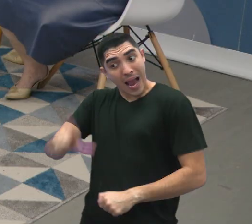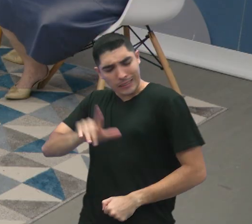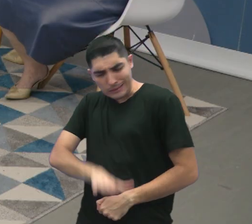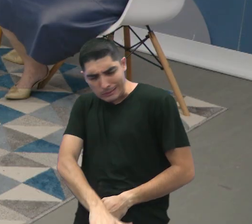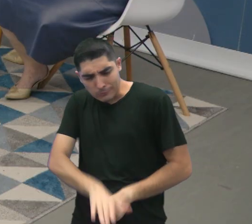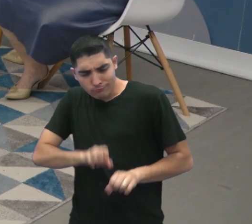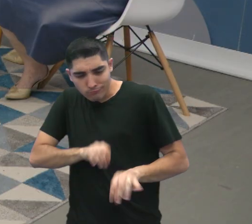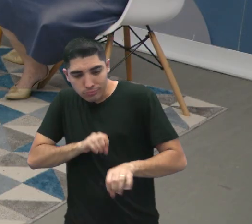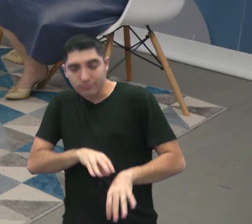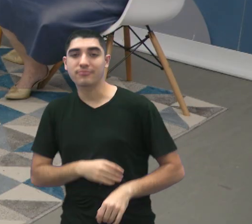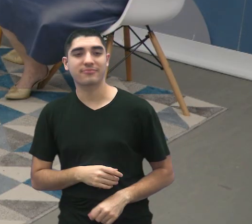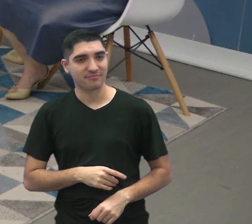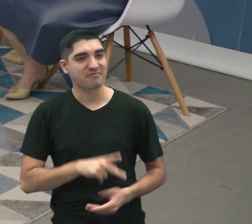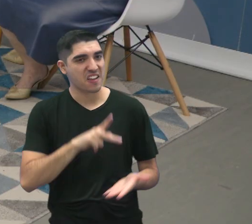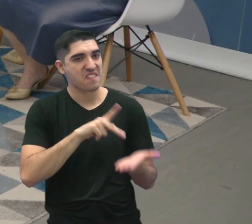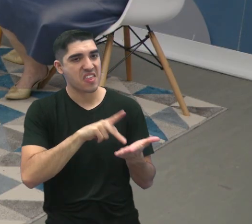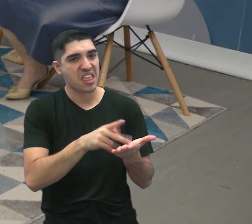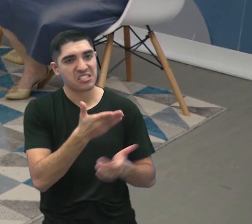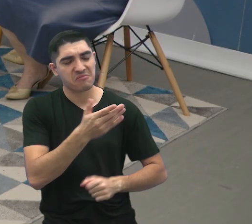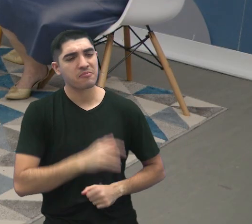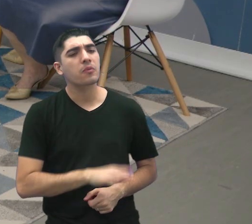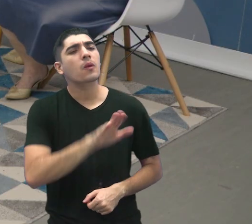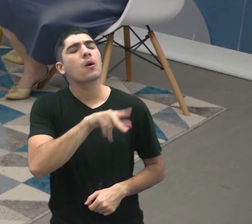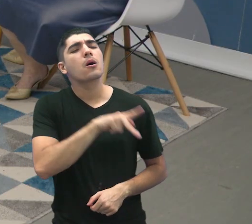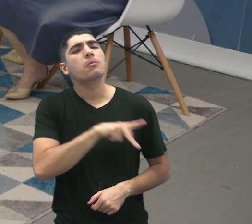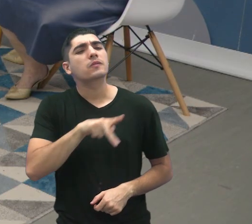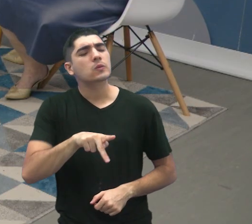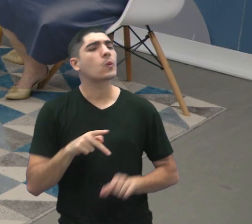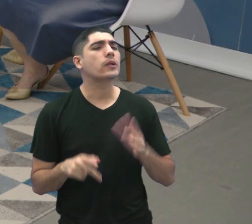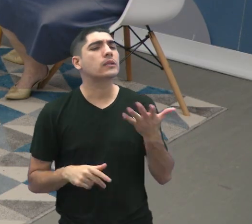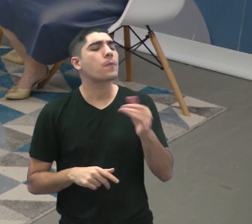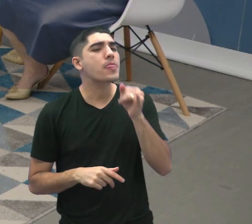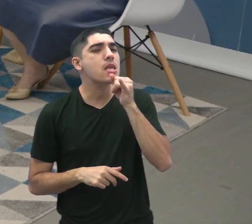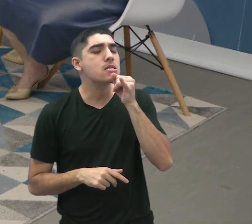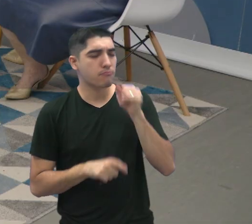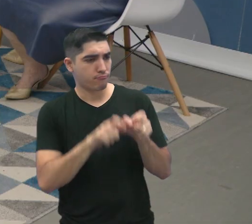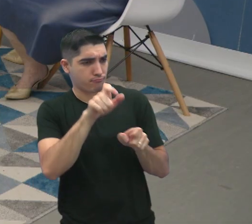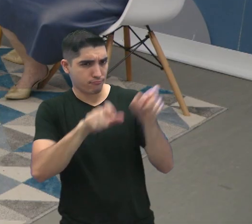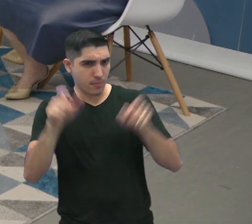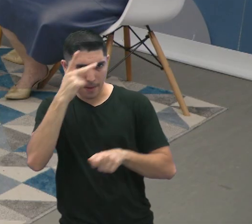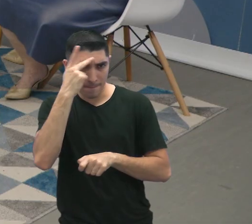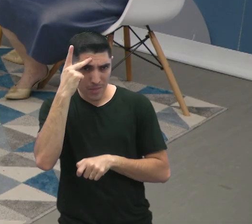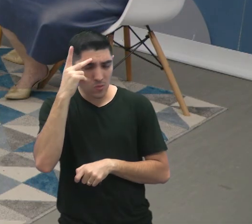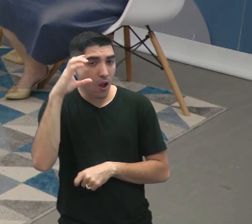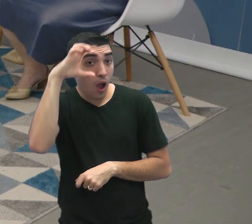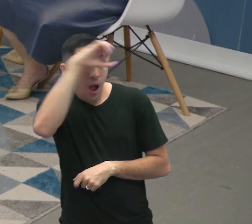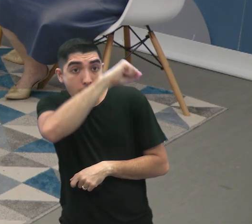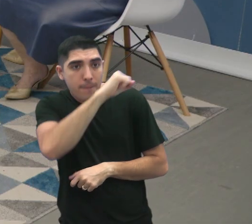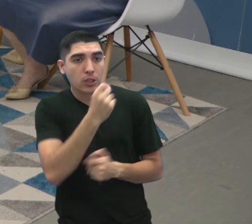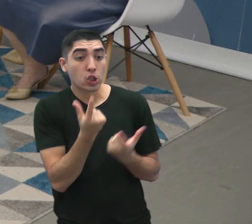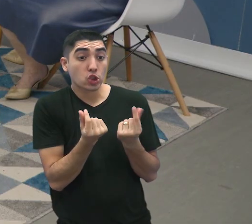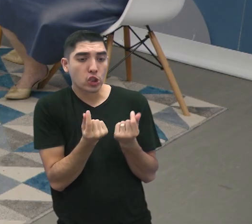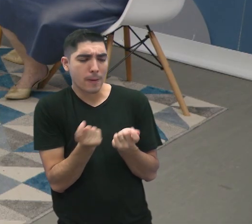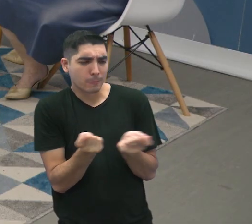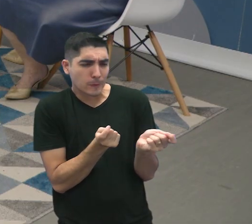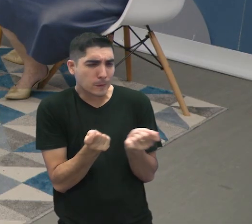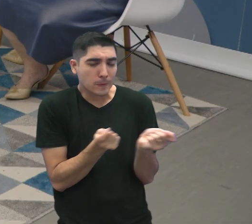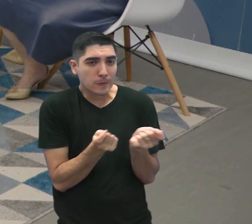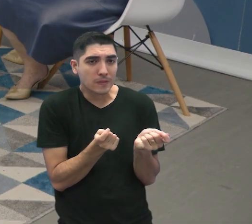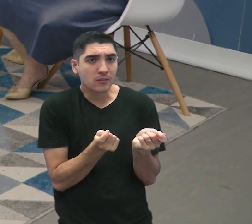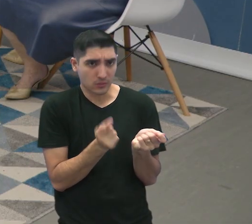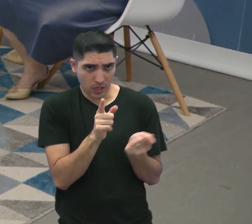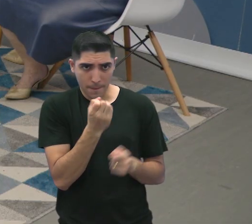certeza. Professor Laureano, quando as pessoas entendem melhor, né, como administrar o próprio dinheiro, isso